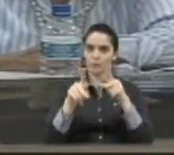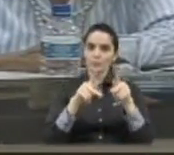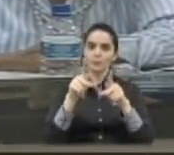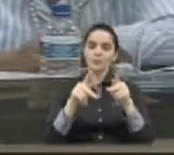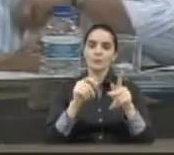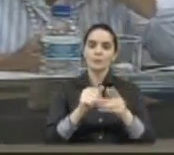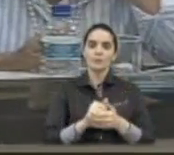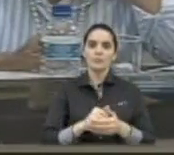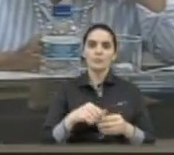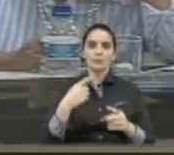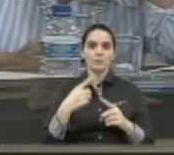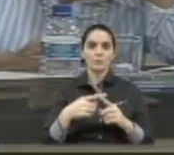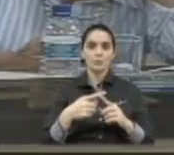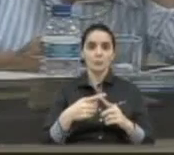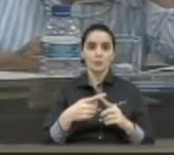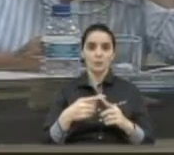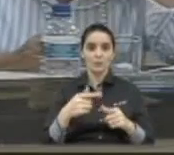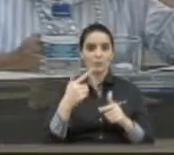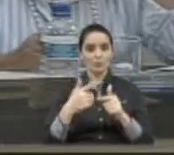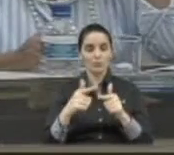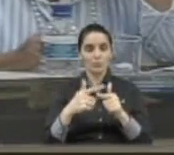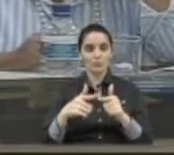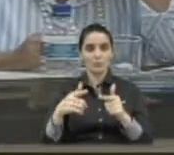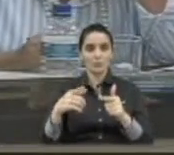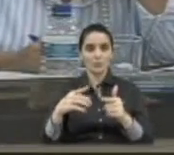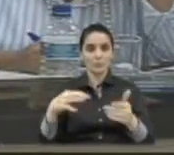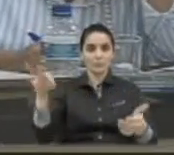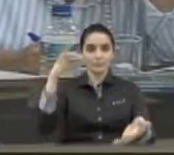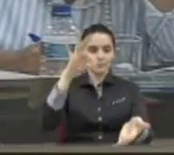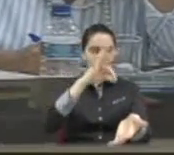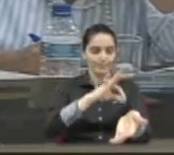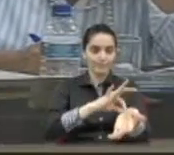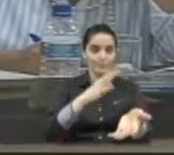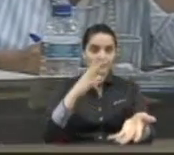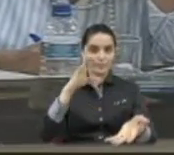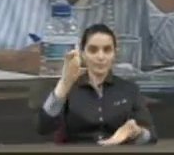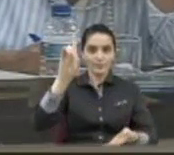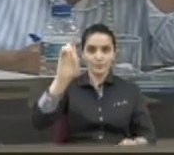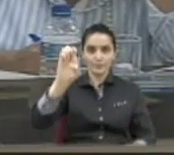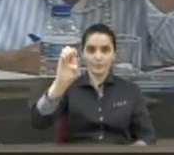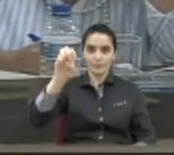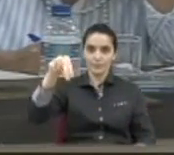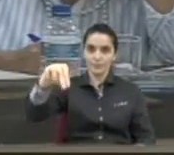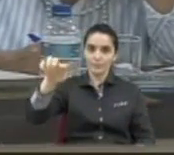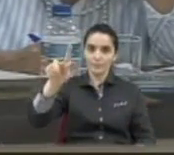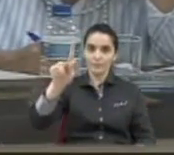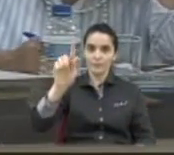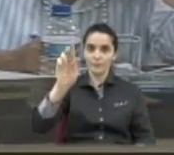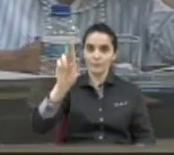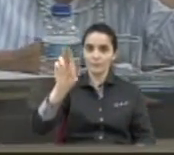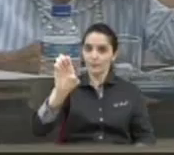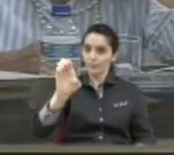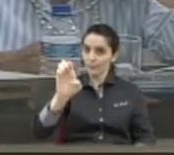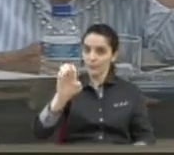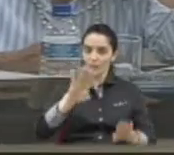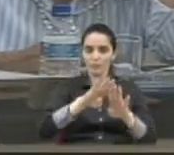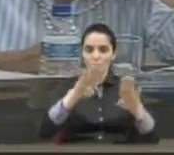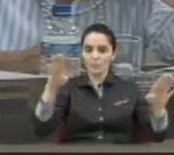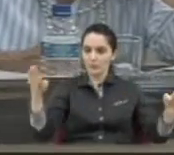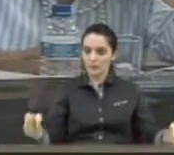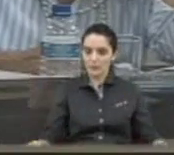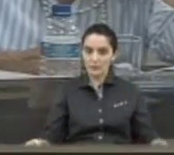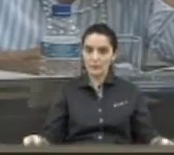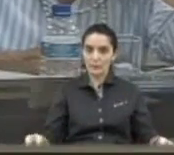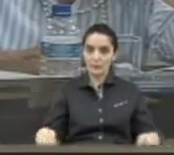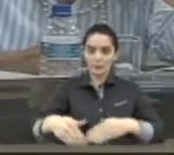com o problema da dengue. E essas caçambas na rua, o doutor Júlio fez um projeto